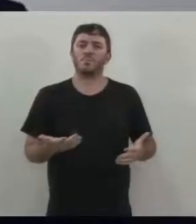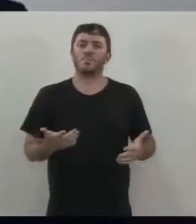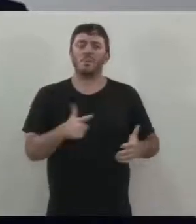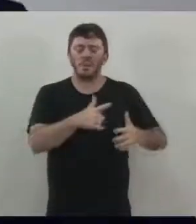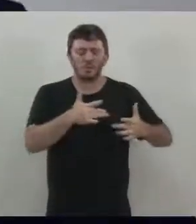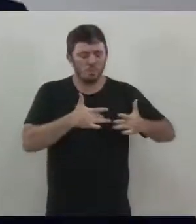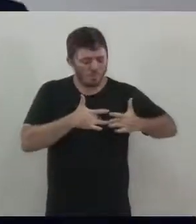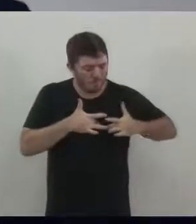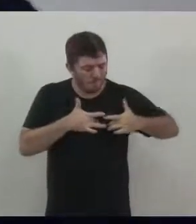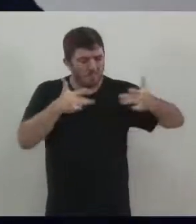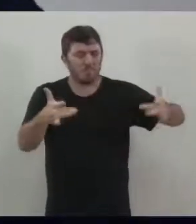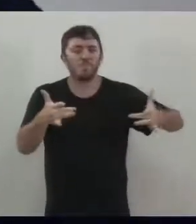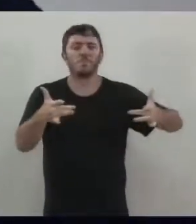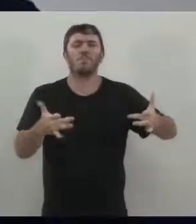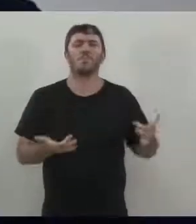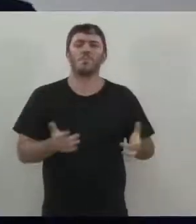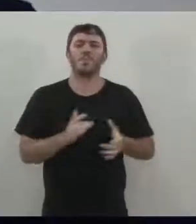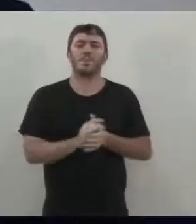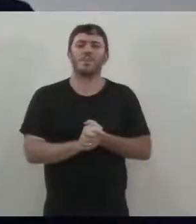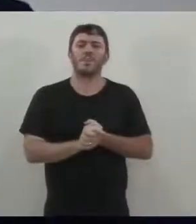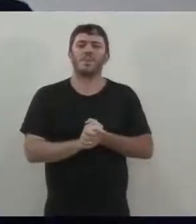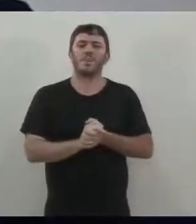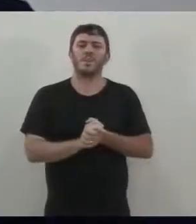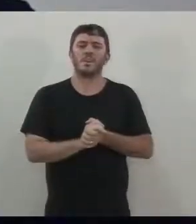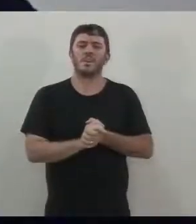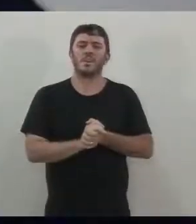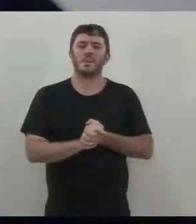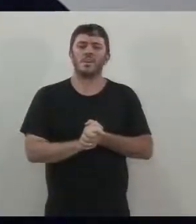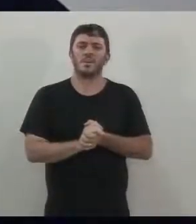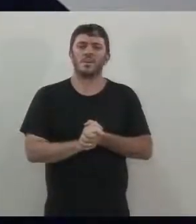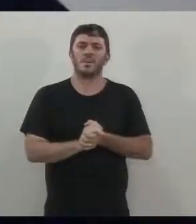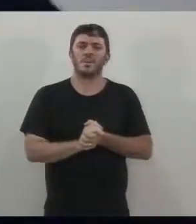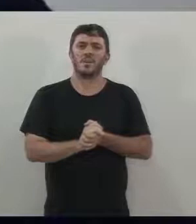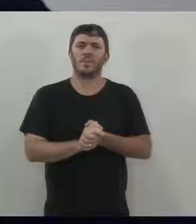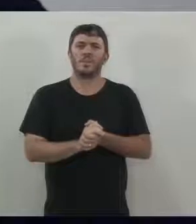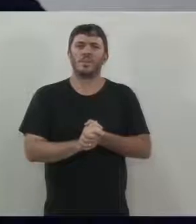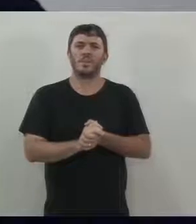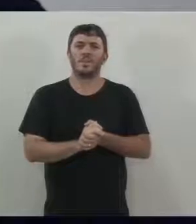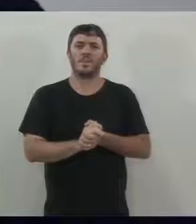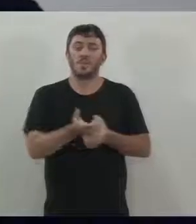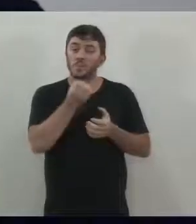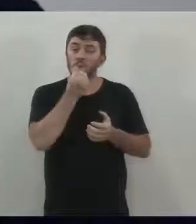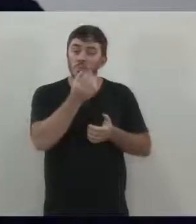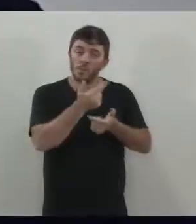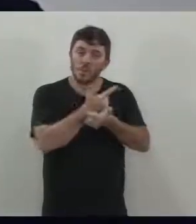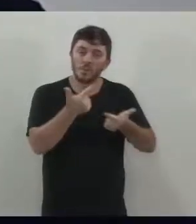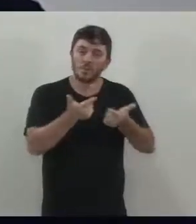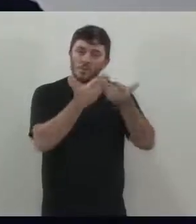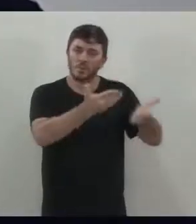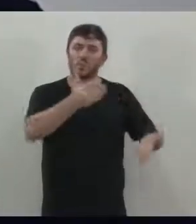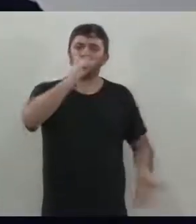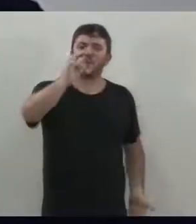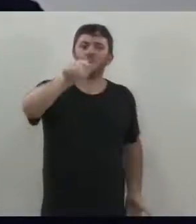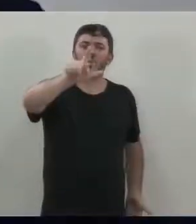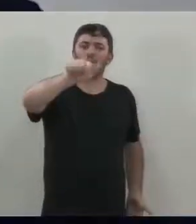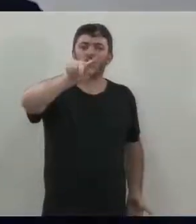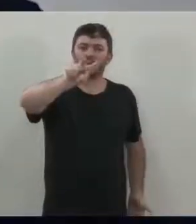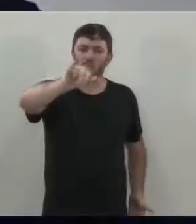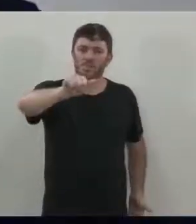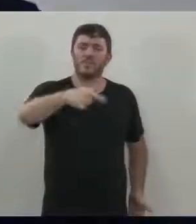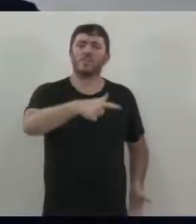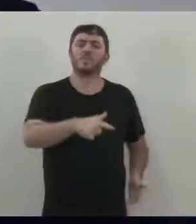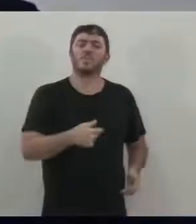doar em todos os segmentos. E desejar boa sorte, Flavinha, esperando que